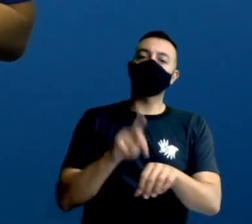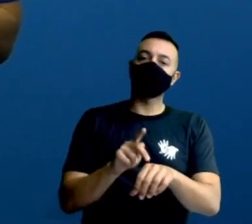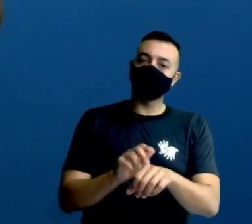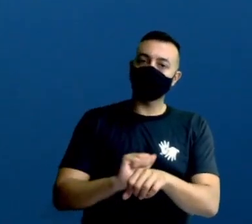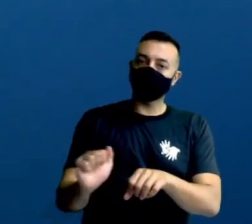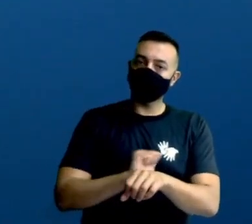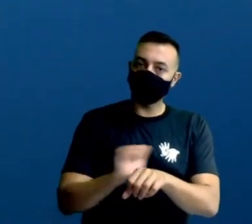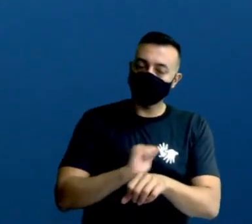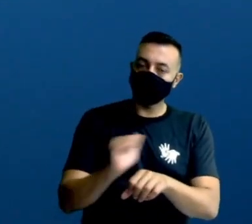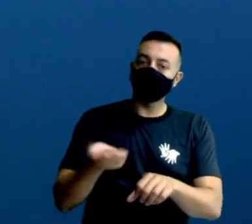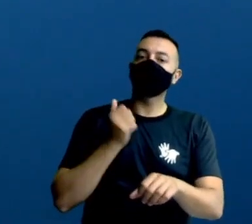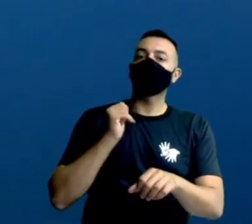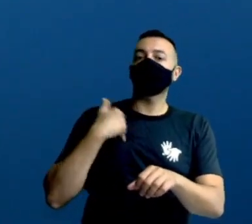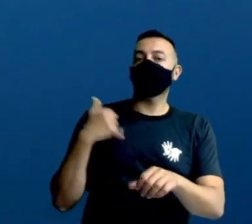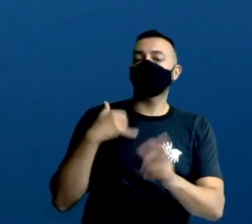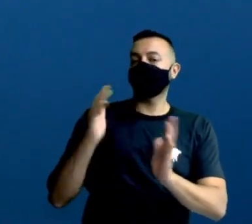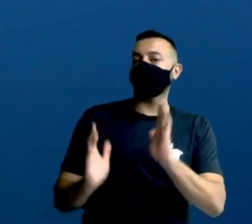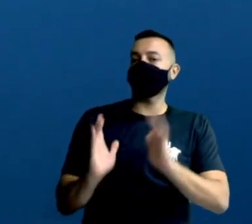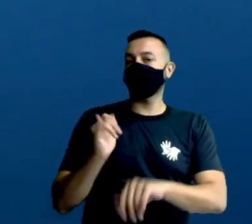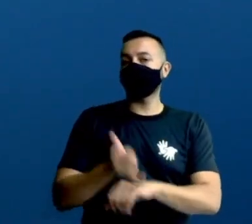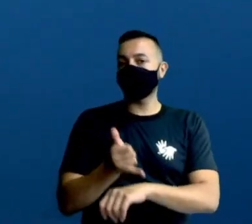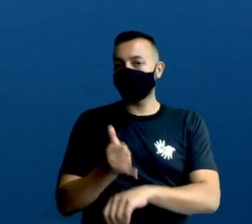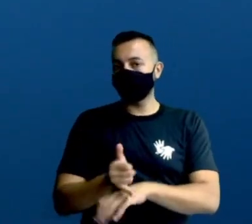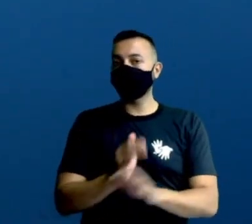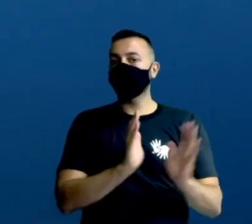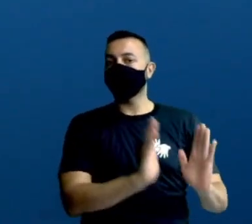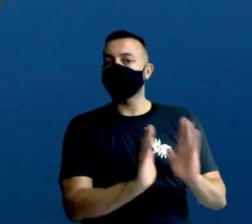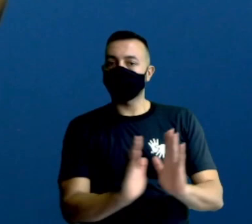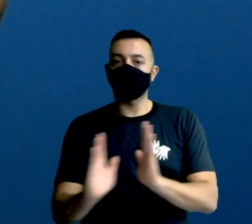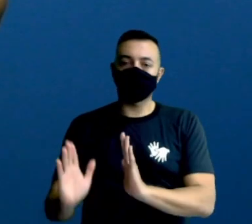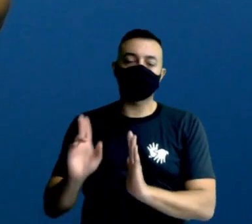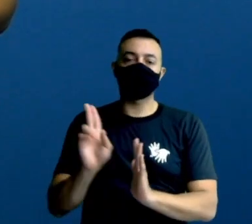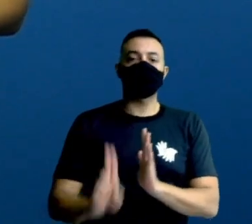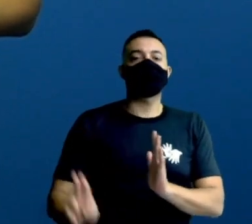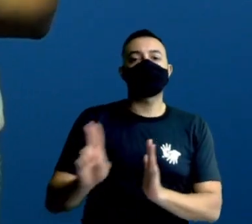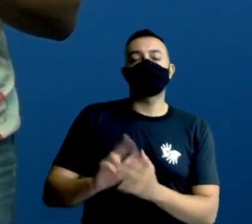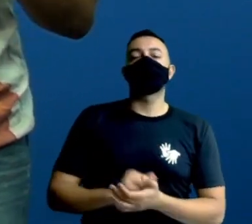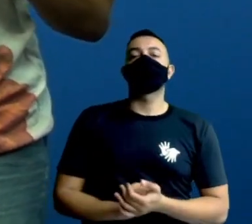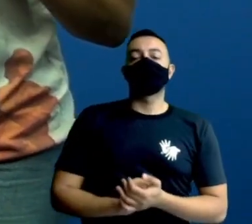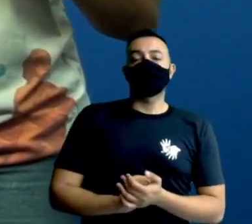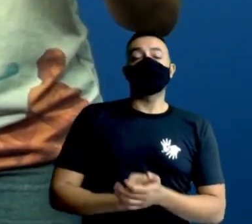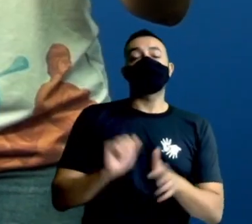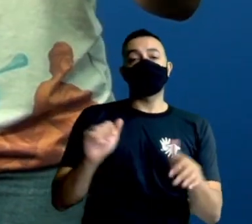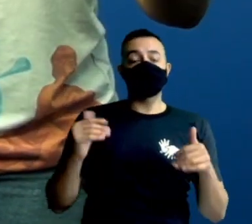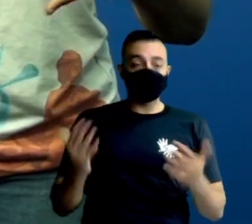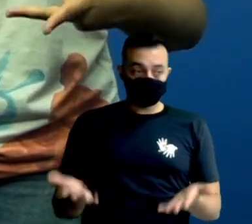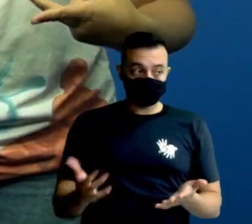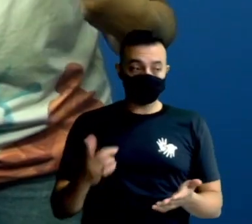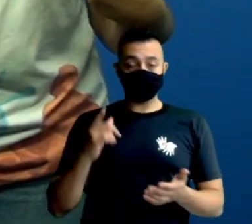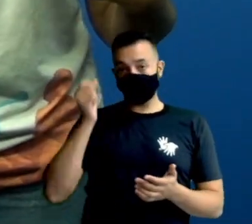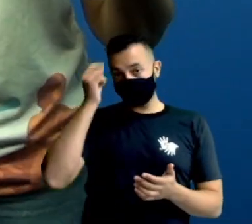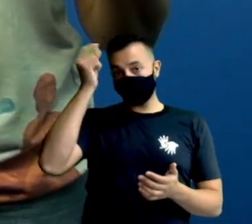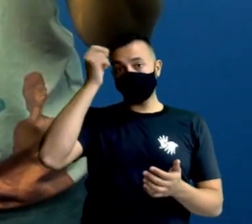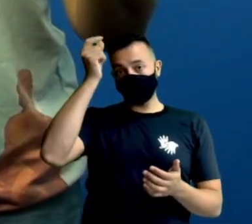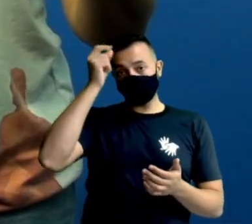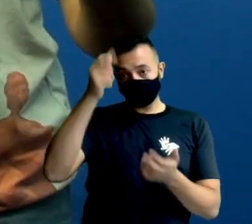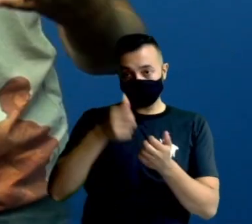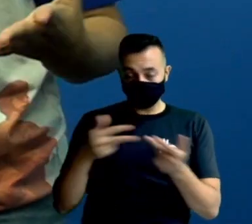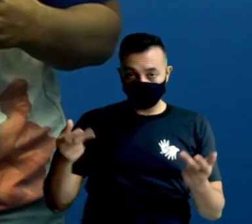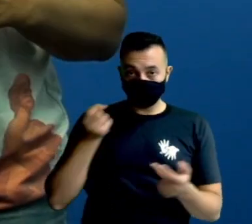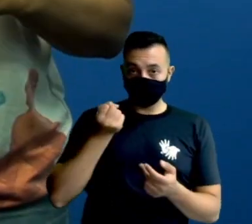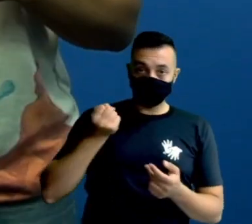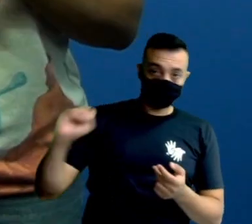dos metais, foi dividido de acordo com os instrumentos que os grupos humanos utilizavam, tá certo? Então, eles foram inventando instrumentos